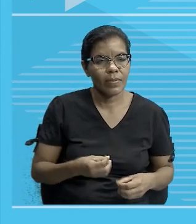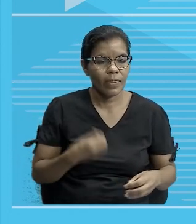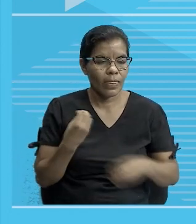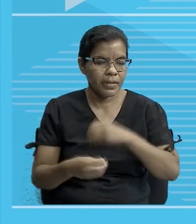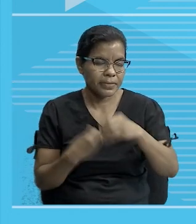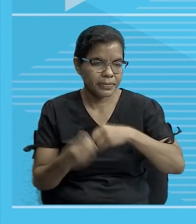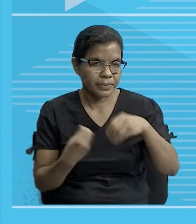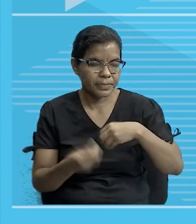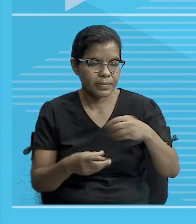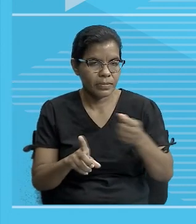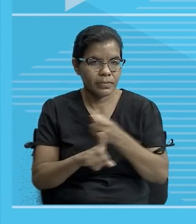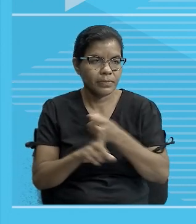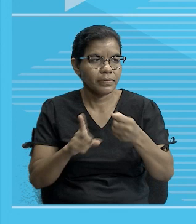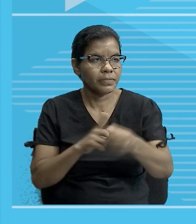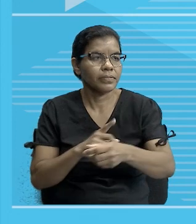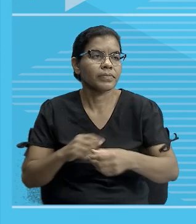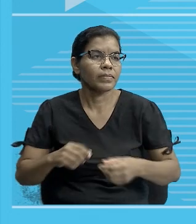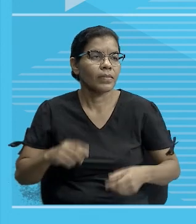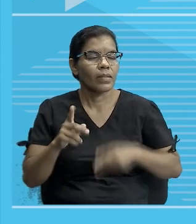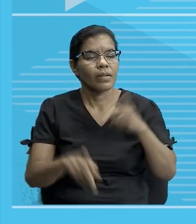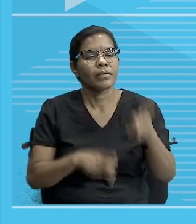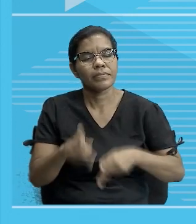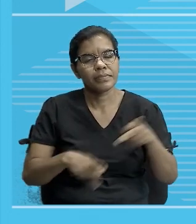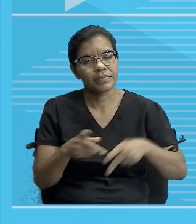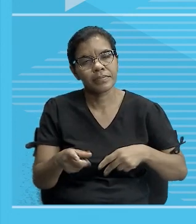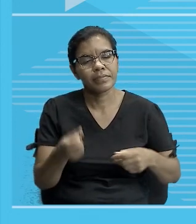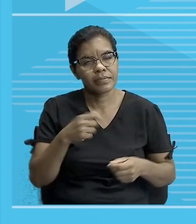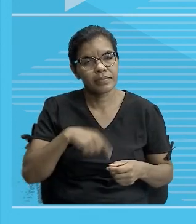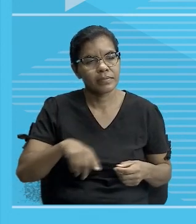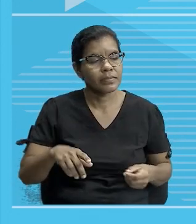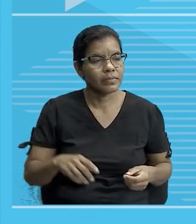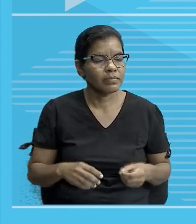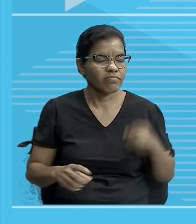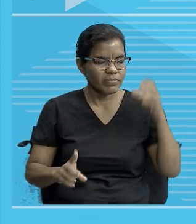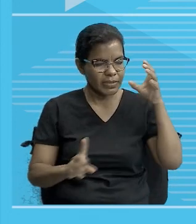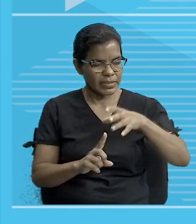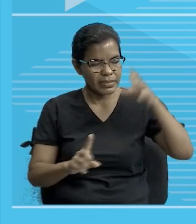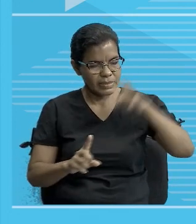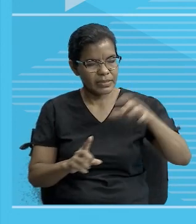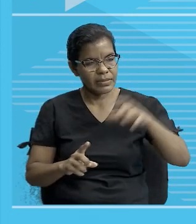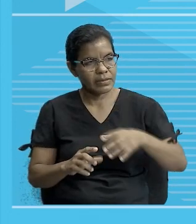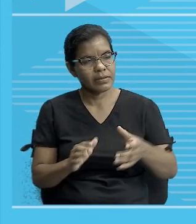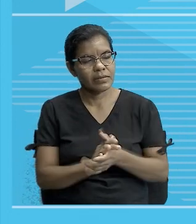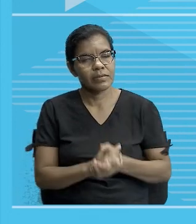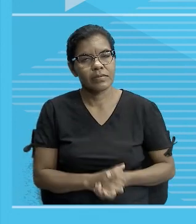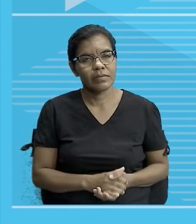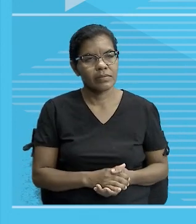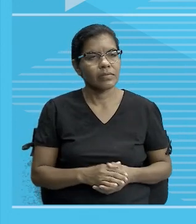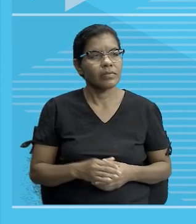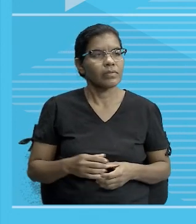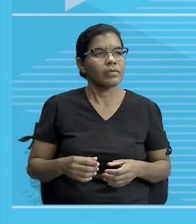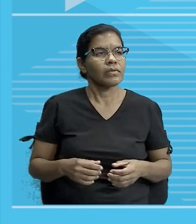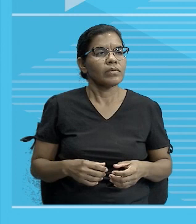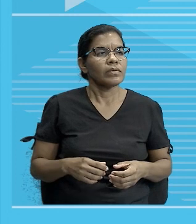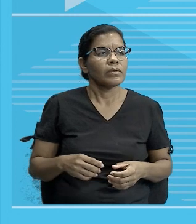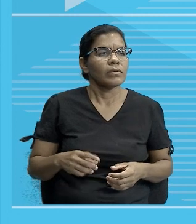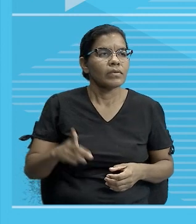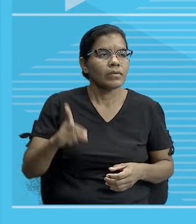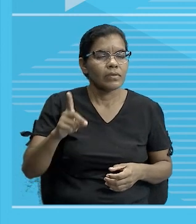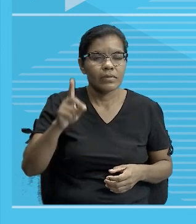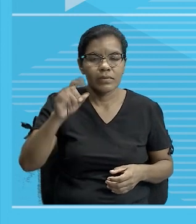social, de o povo e outros criticando o novo governo. Tio, como é que chamava o novo governo?